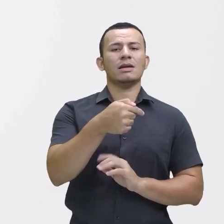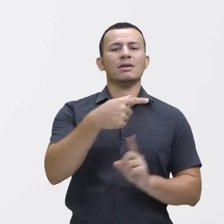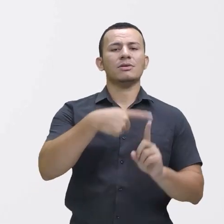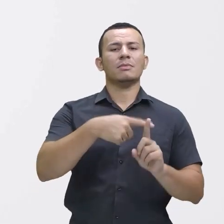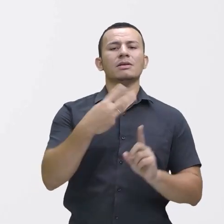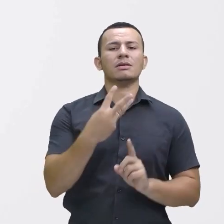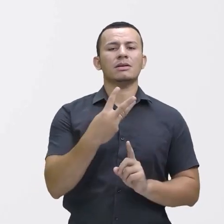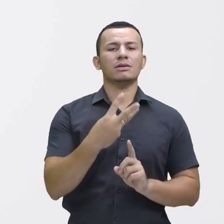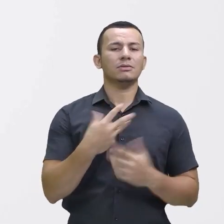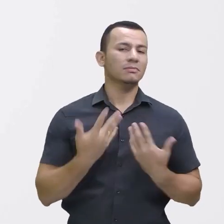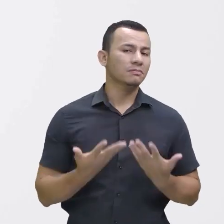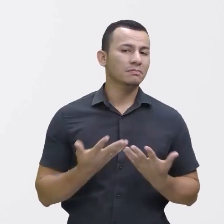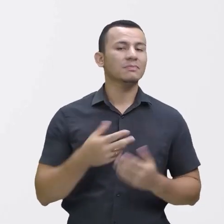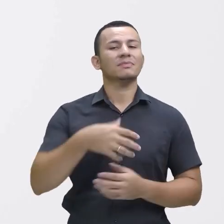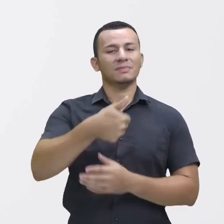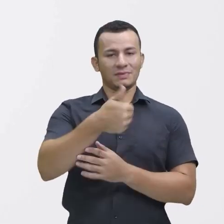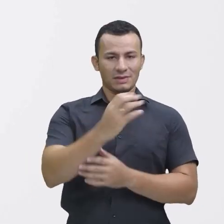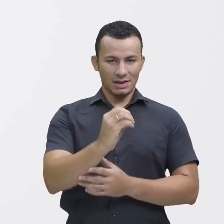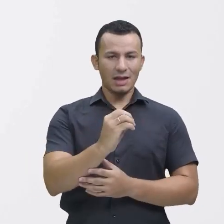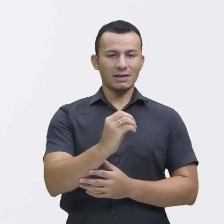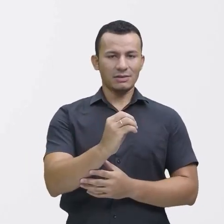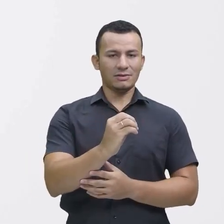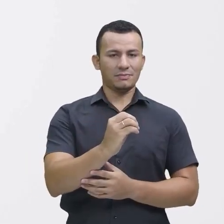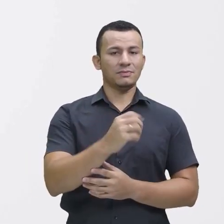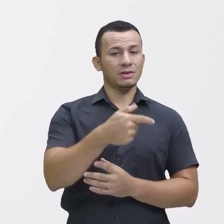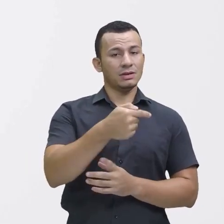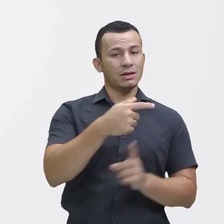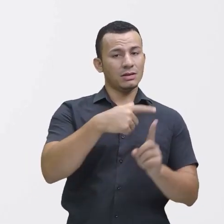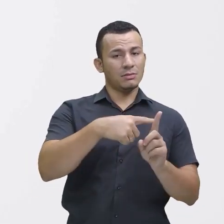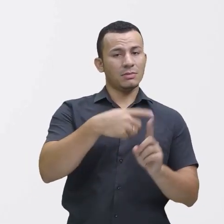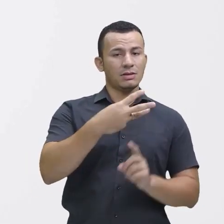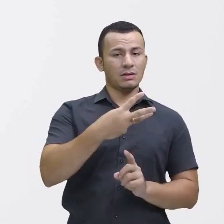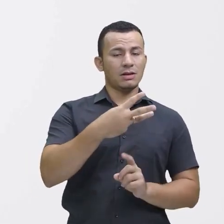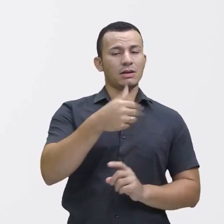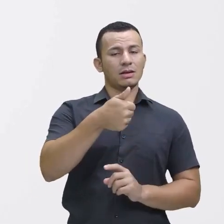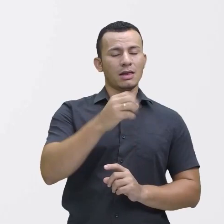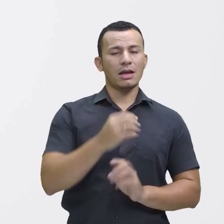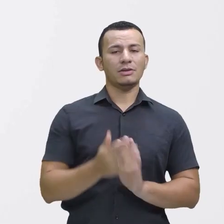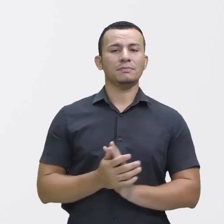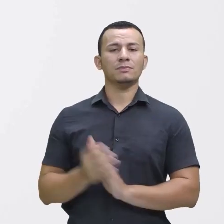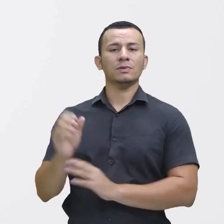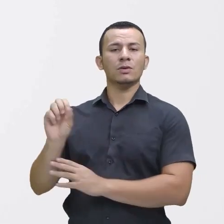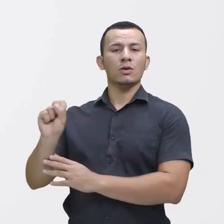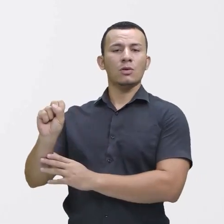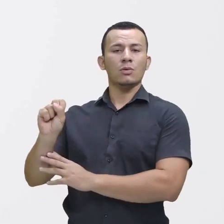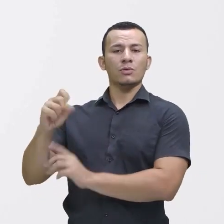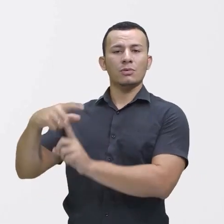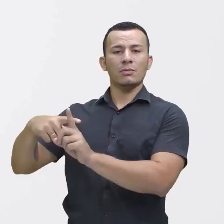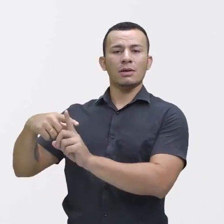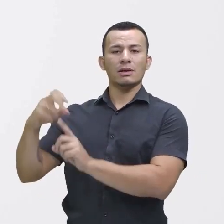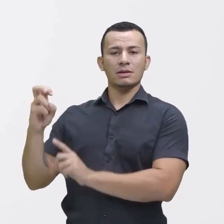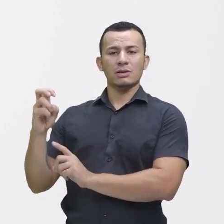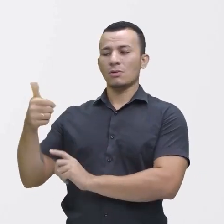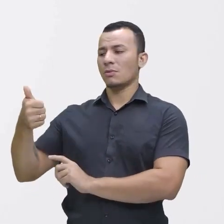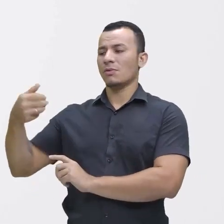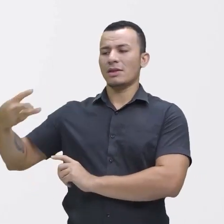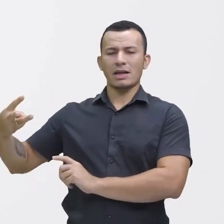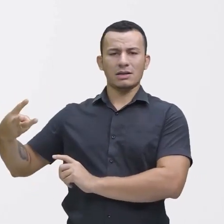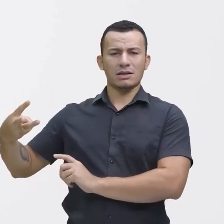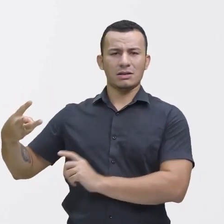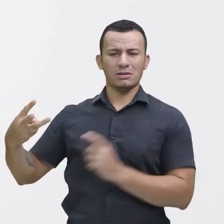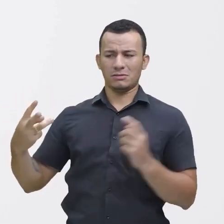3? 10. 7 mais 3, 10. E 8 mais 5, 13. Existe